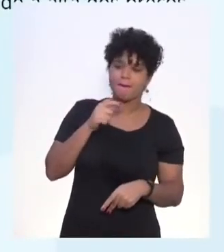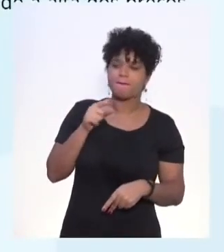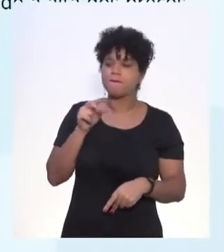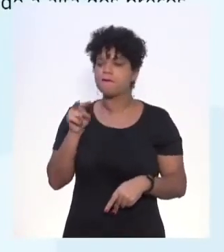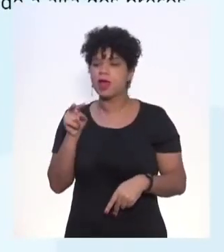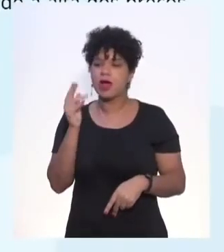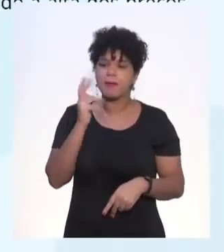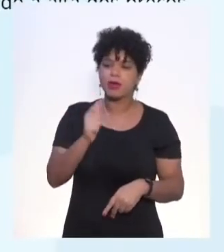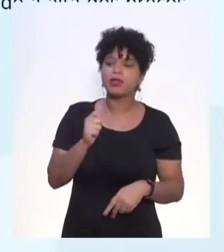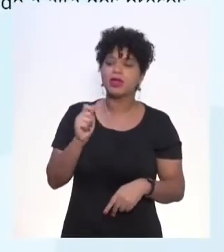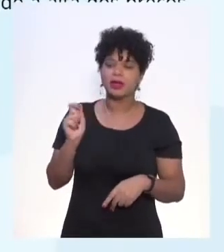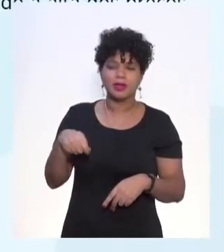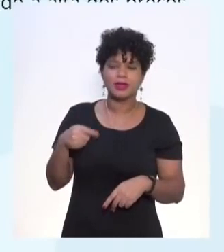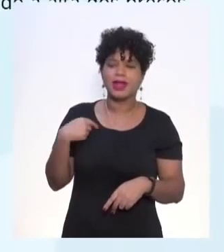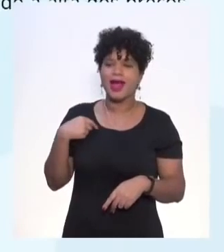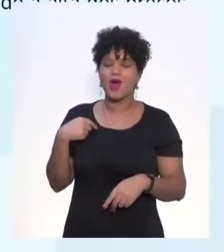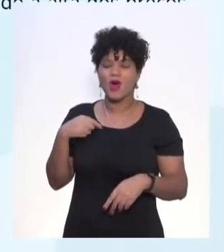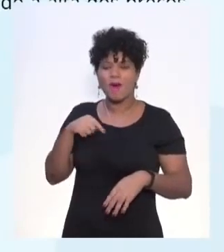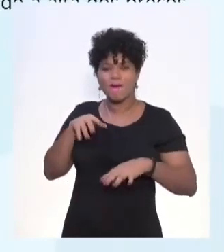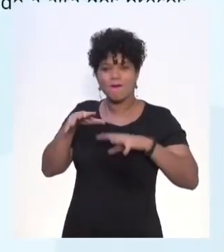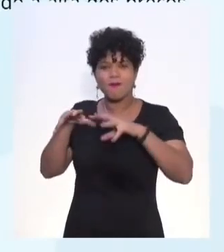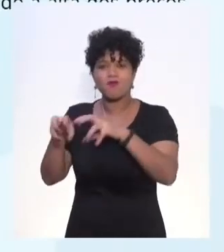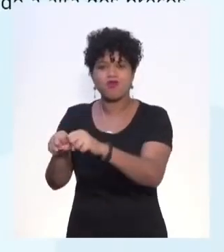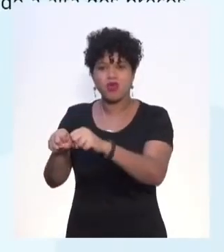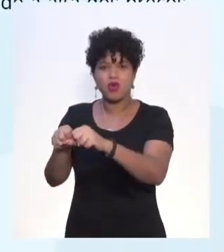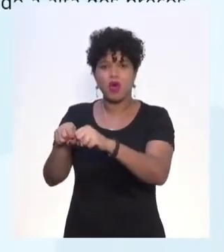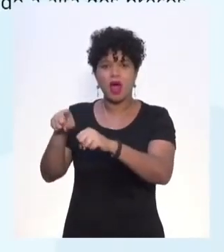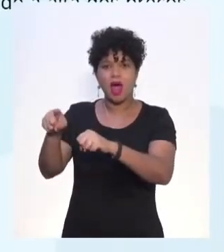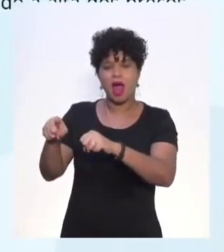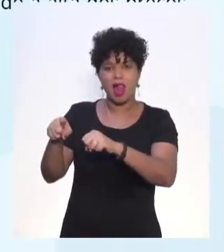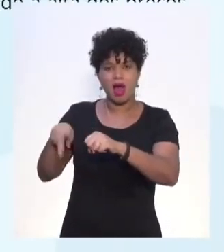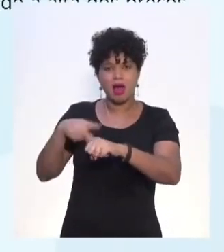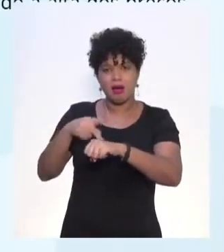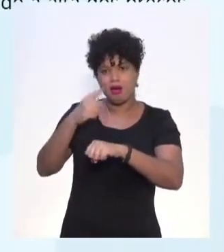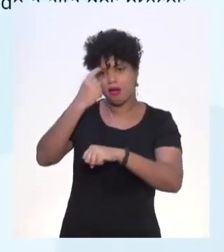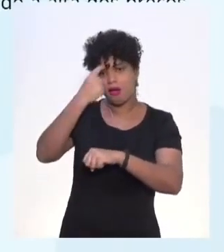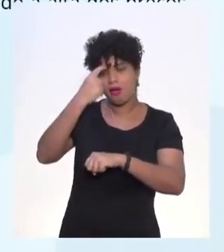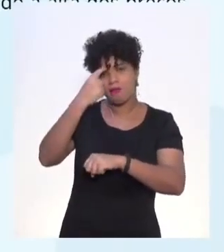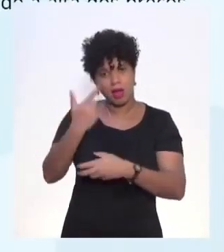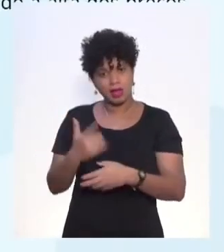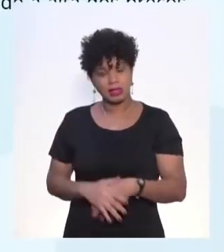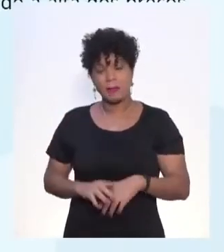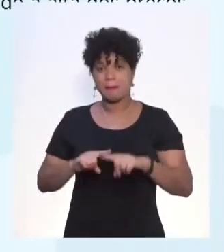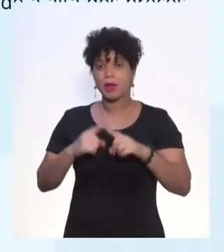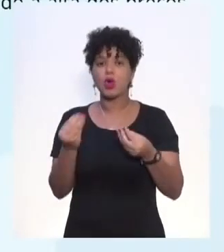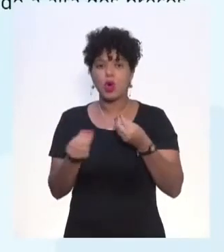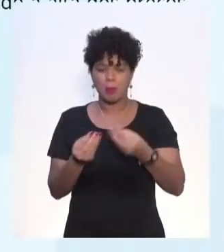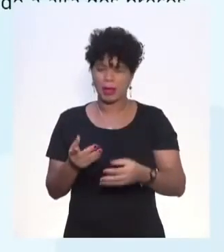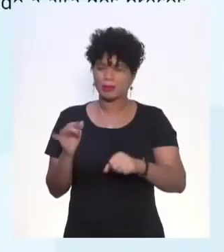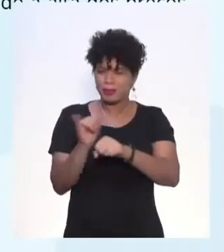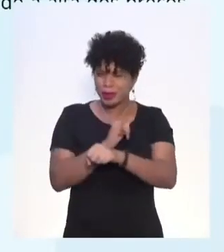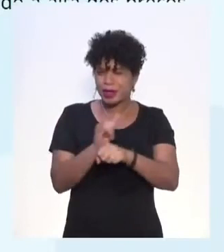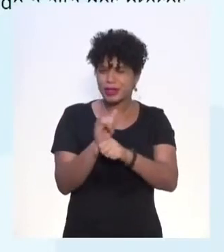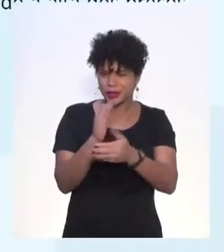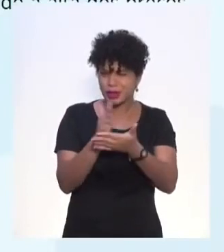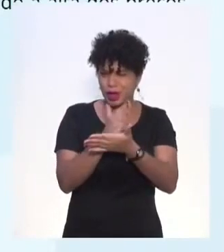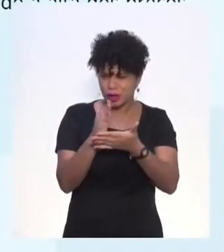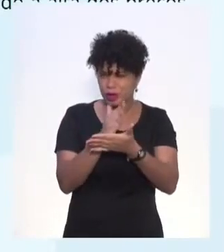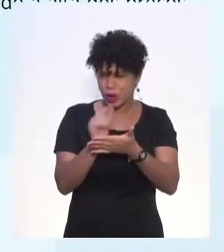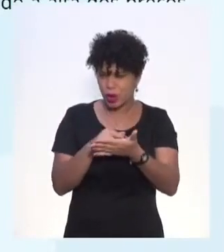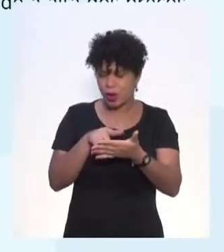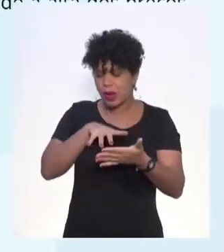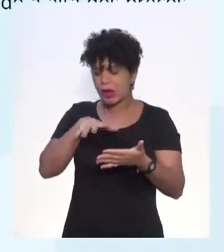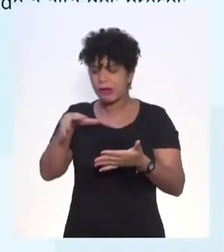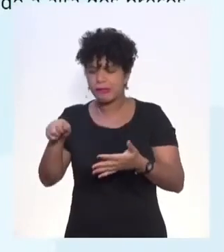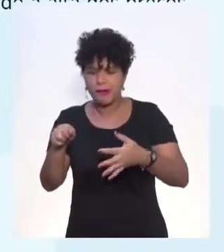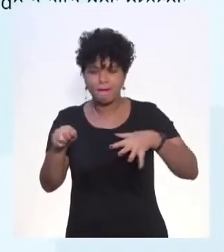do território hindu em um protetorado britânico. Uma das estratégias para